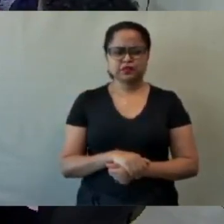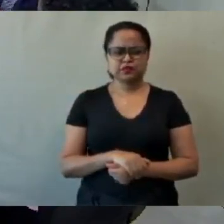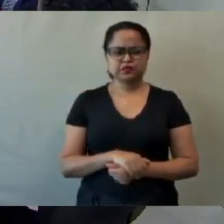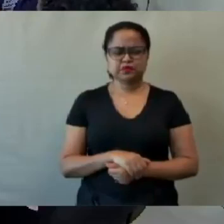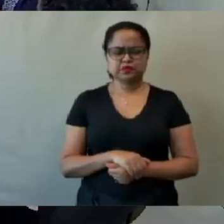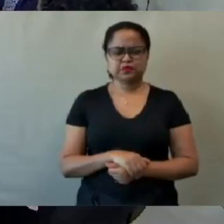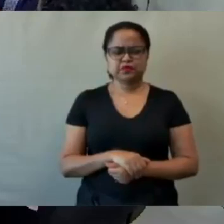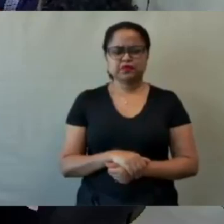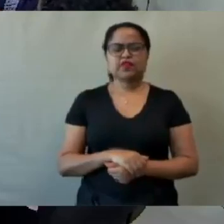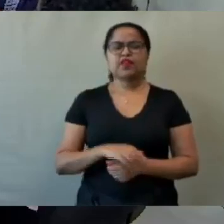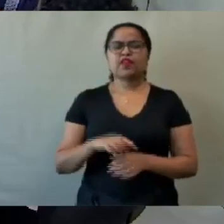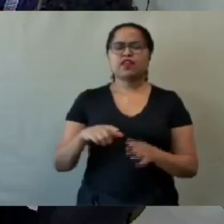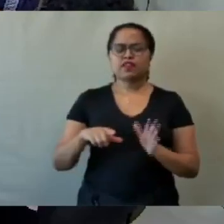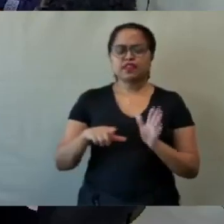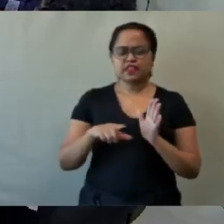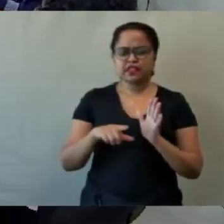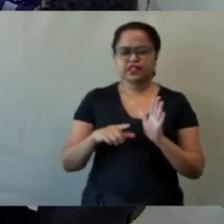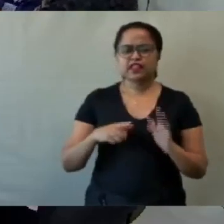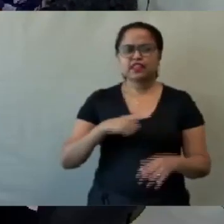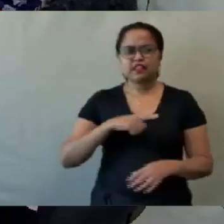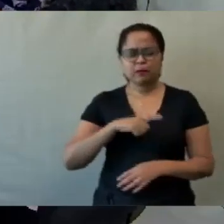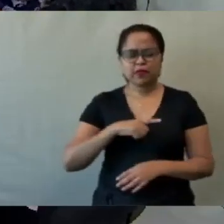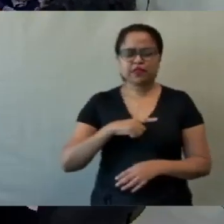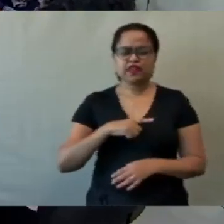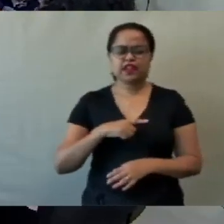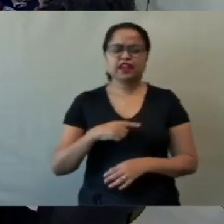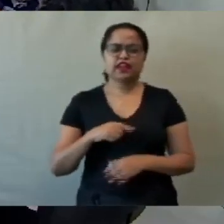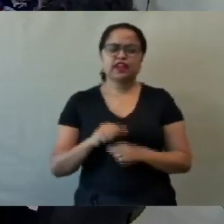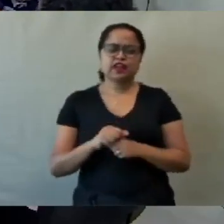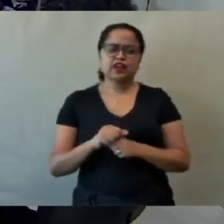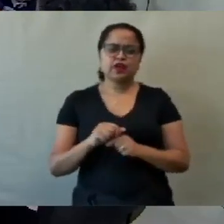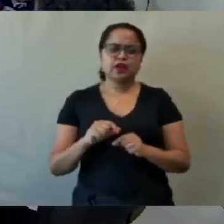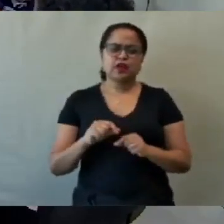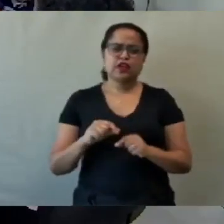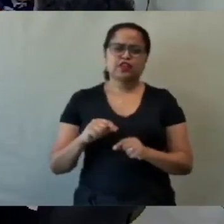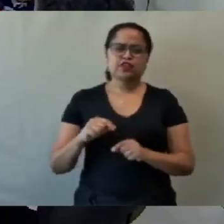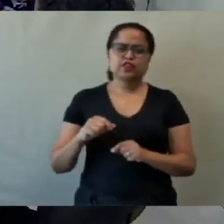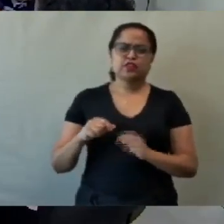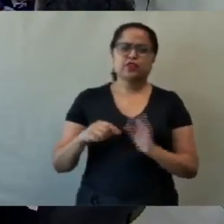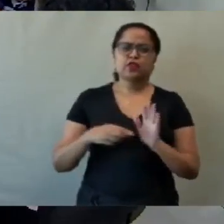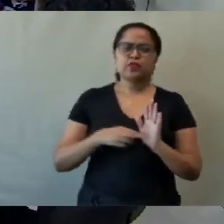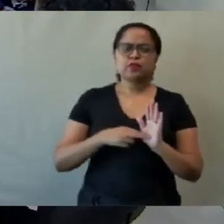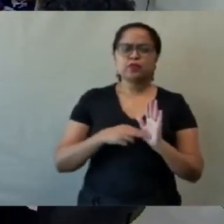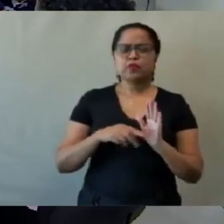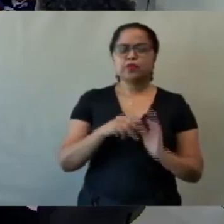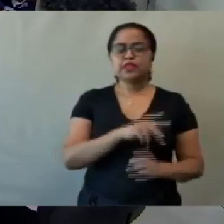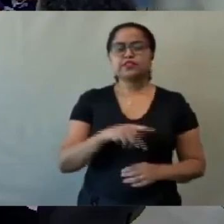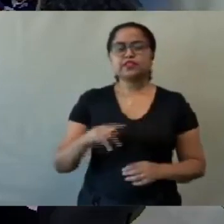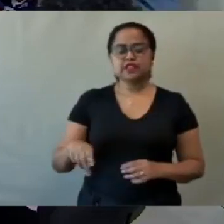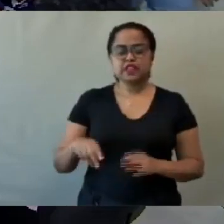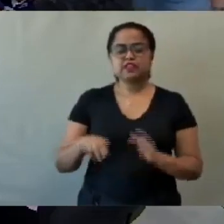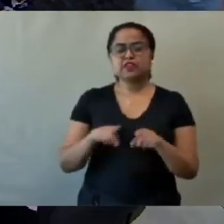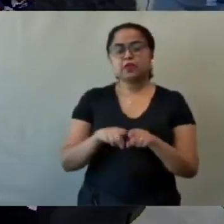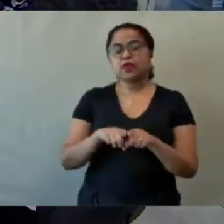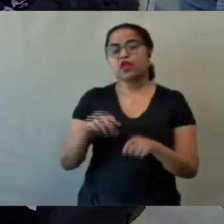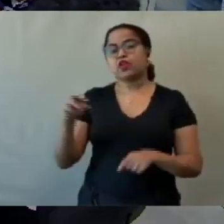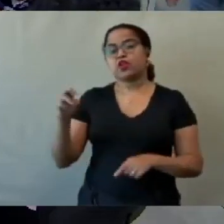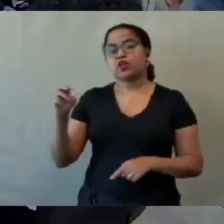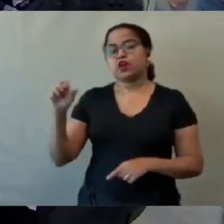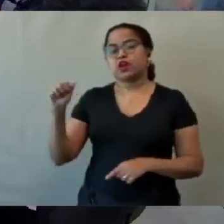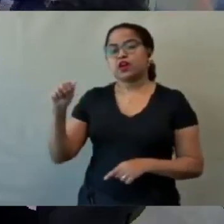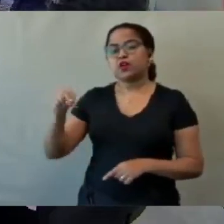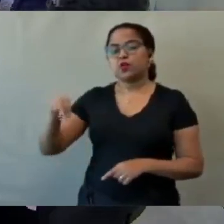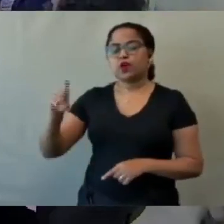Aqui também está o Pedro Valadares, diretor do Sindrede BH, e o Anderson Rocha, representando o Sindrede